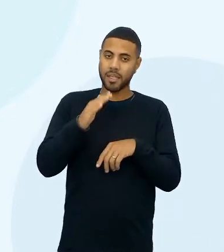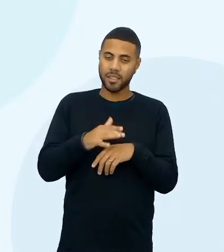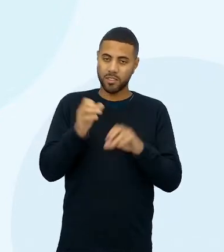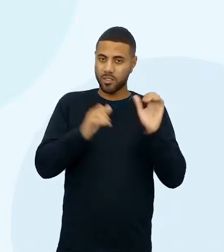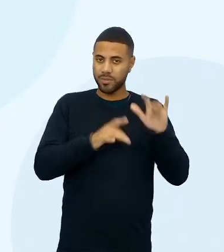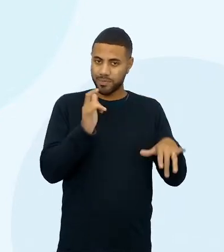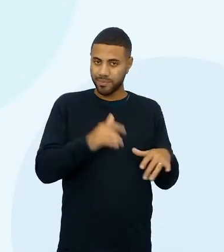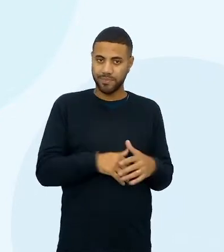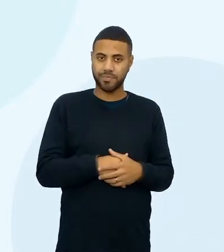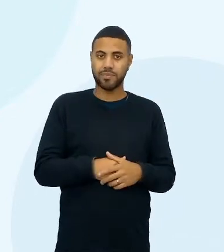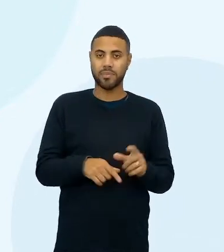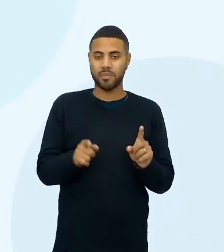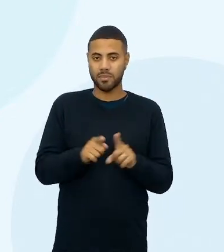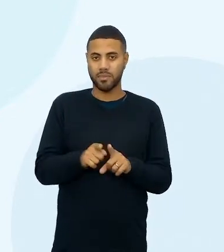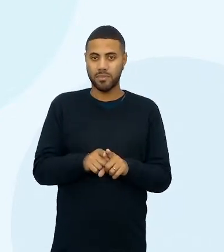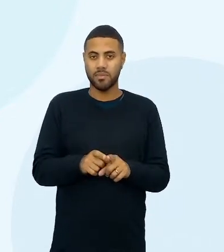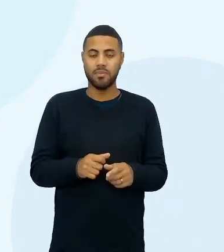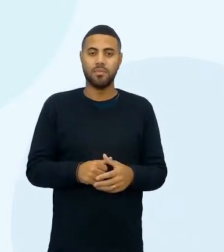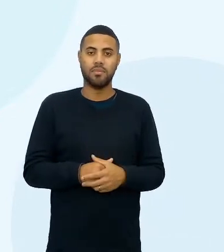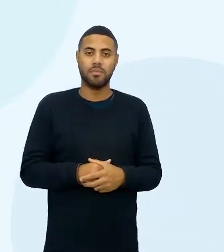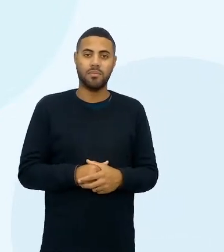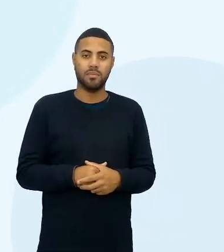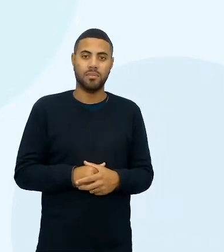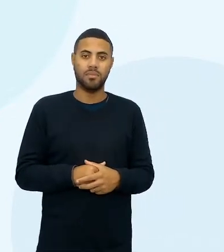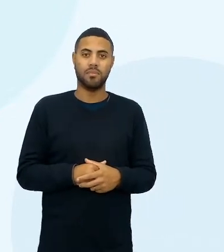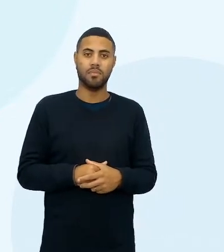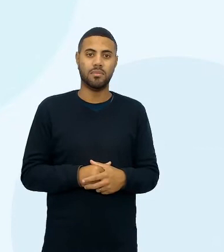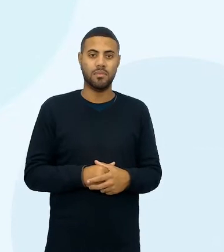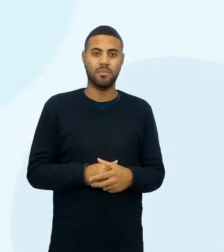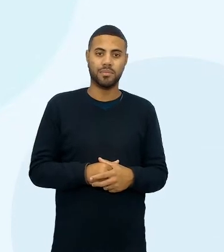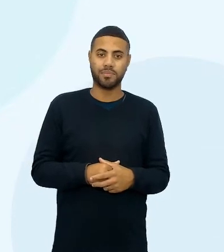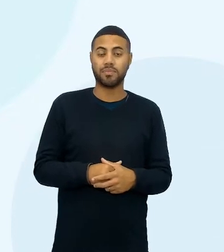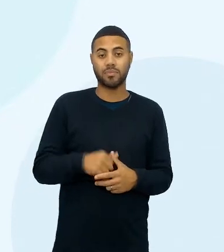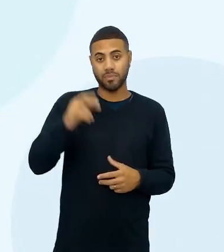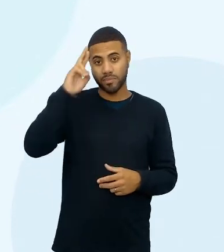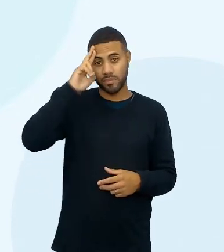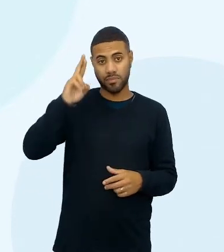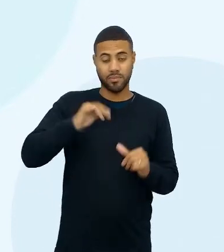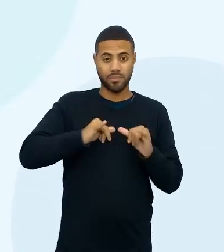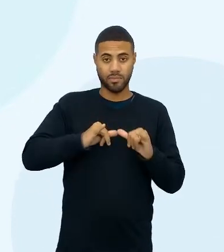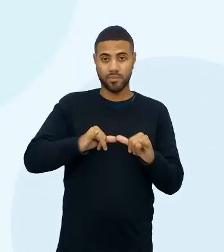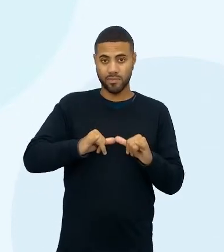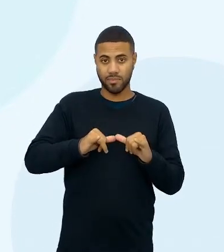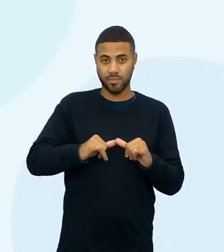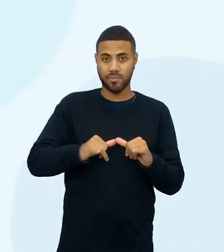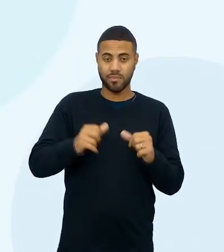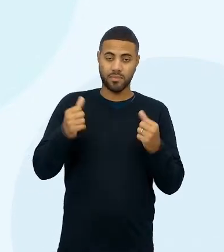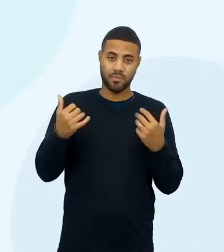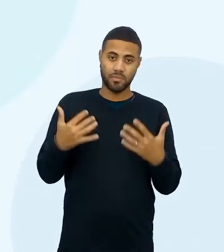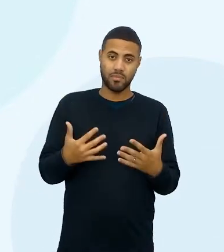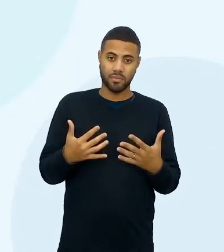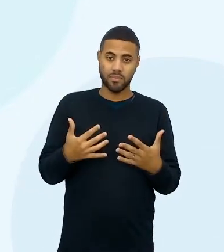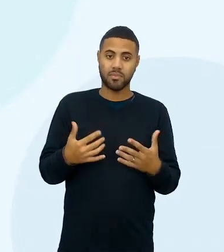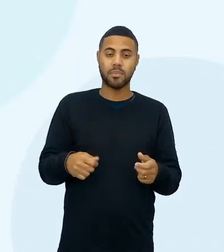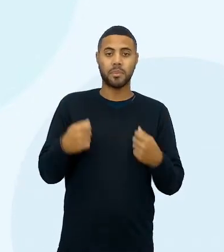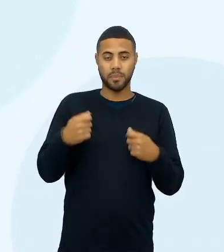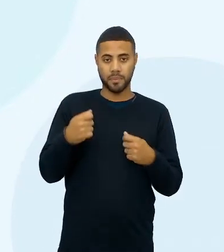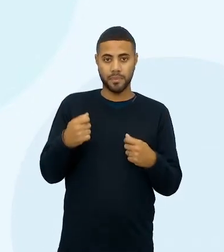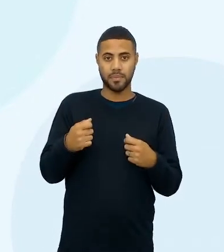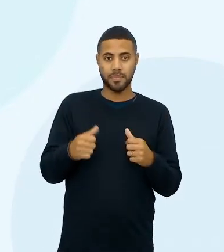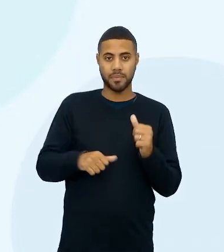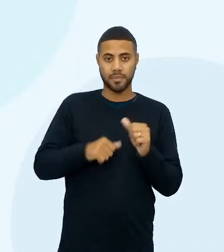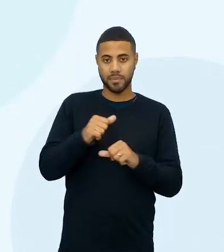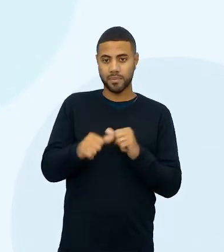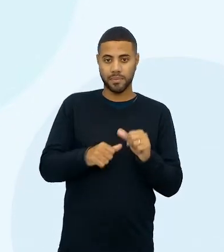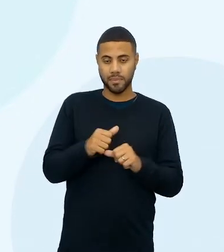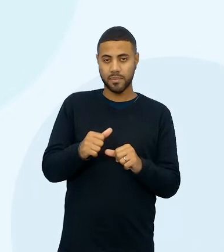dispondo ali para o seu cliente. Na hora que o feirante ou o dono do supermercado vai e compra, né, ele tem que transportar